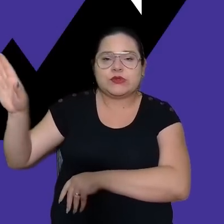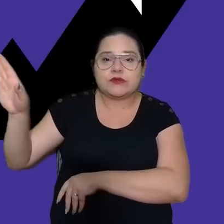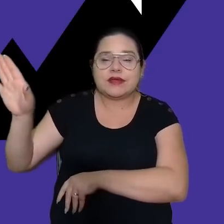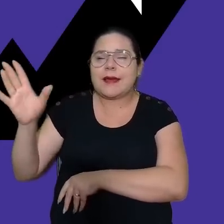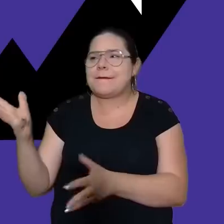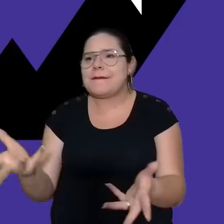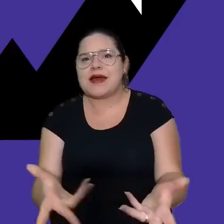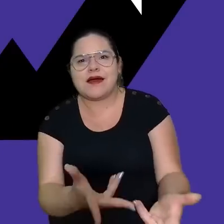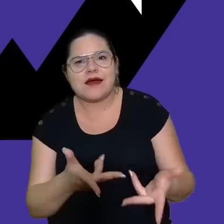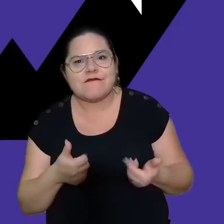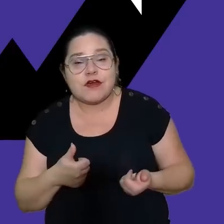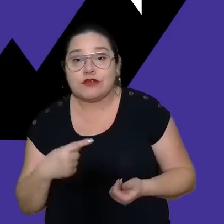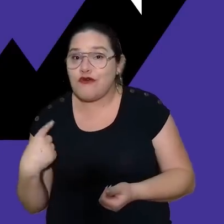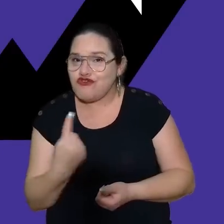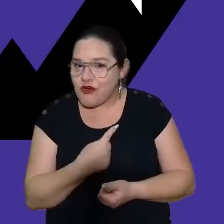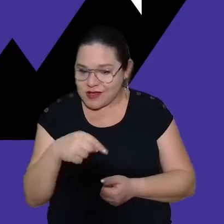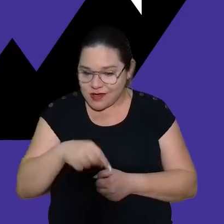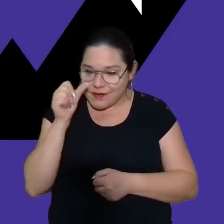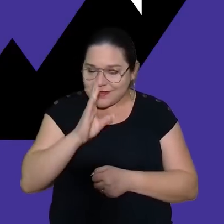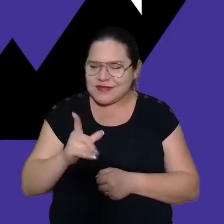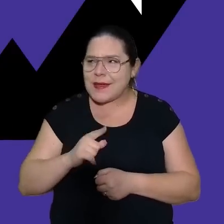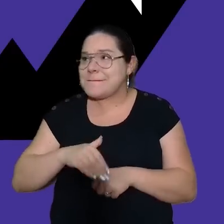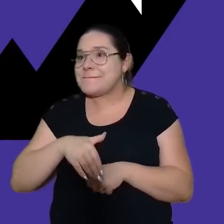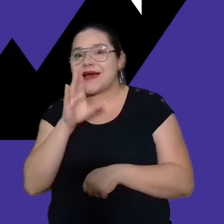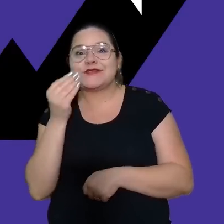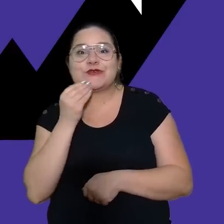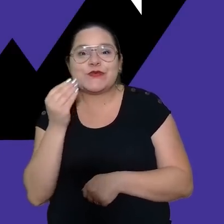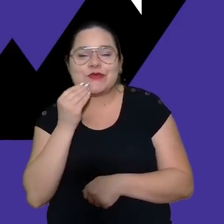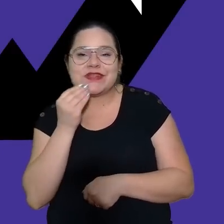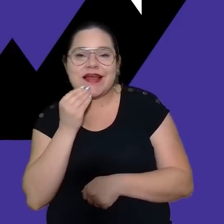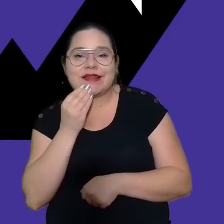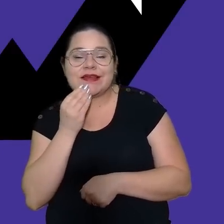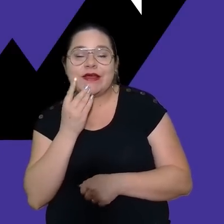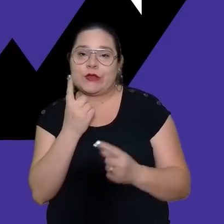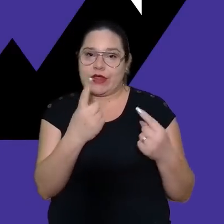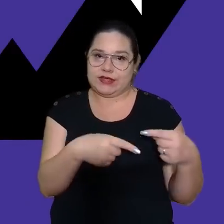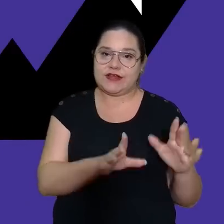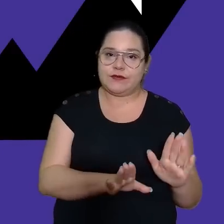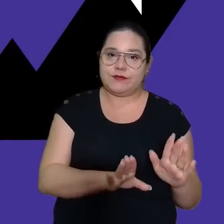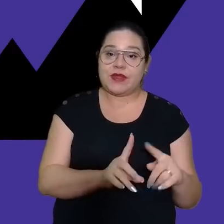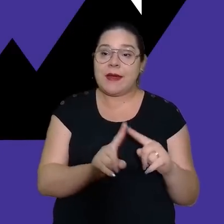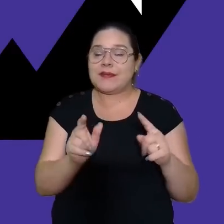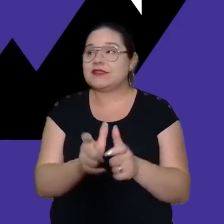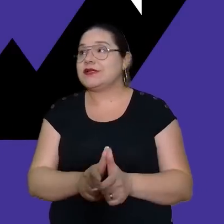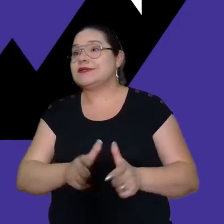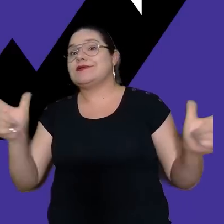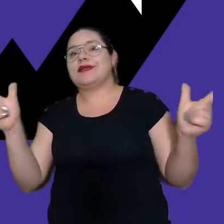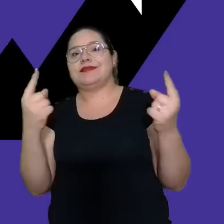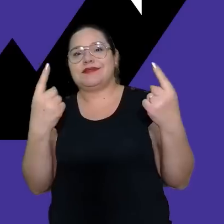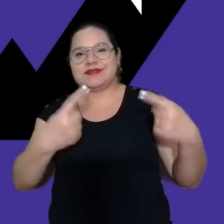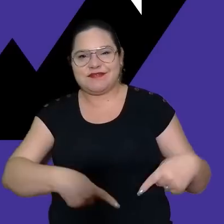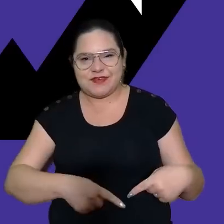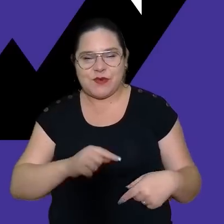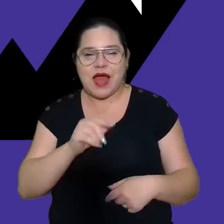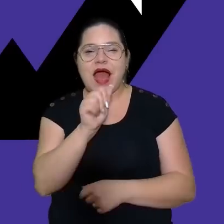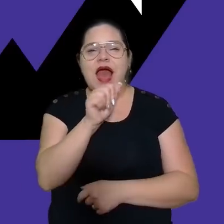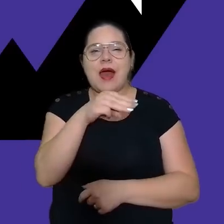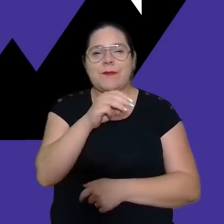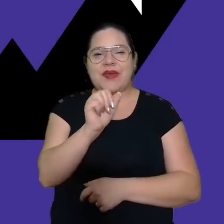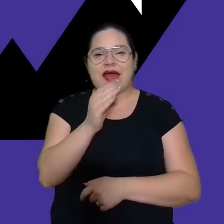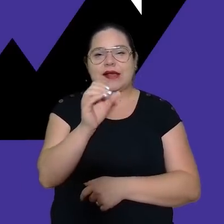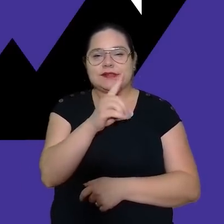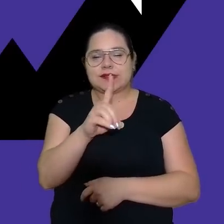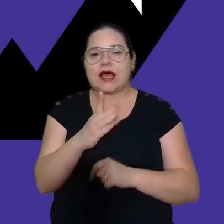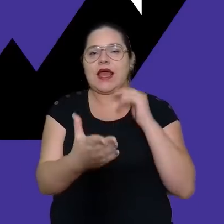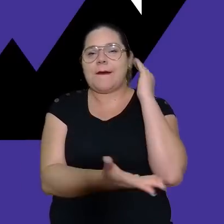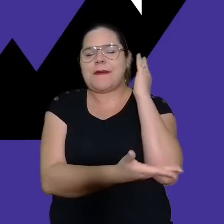mais oportunidades do que ameaças. A nossa única grande ameaça hoje é o problema do desmatamento, que